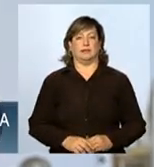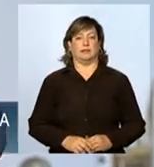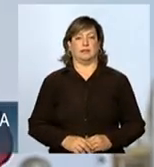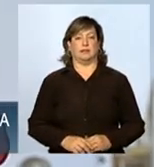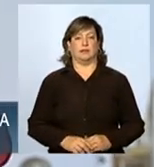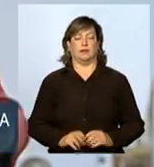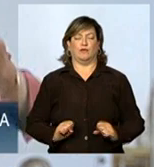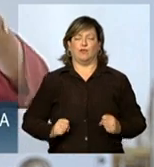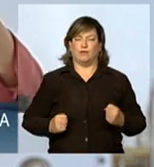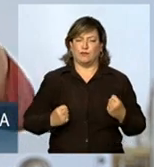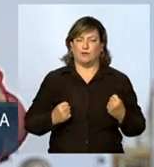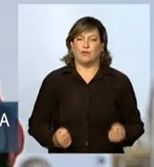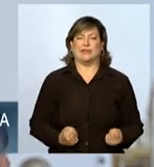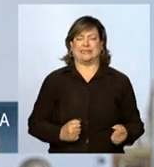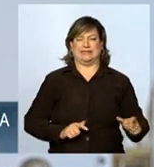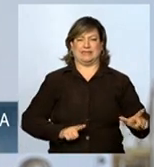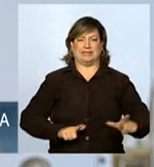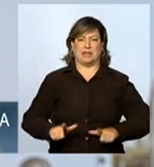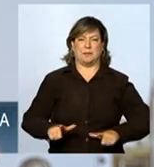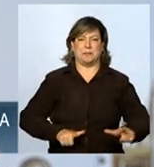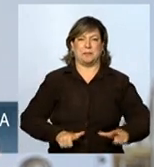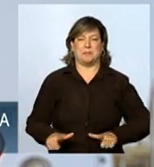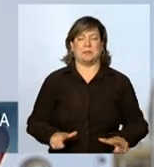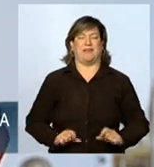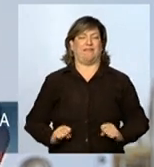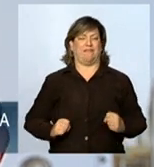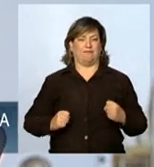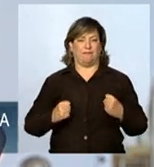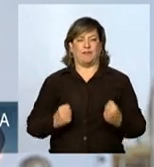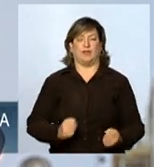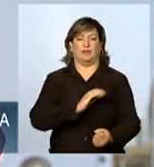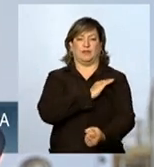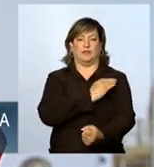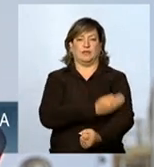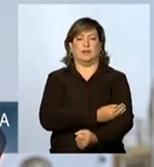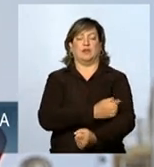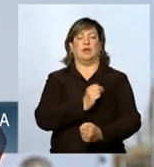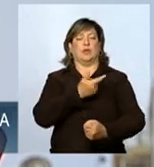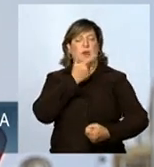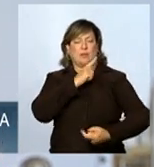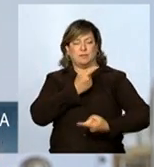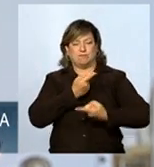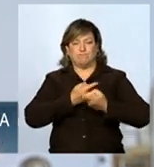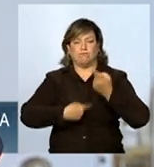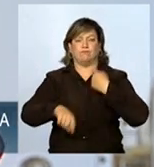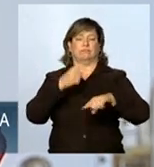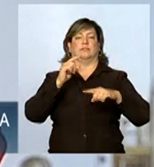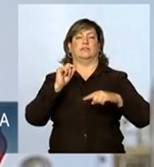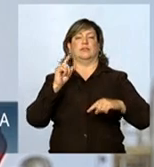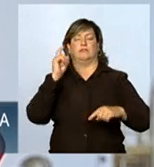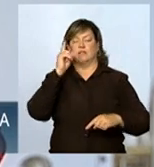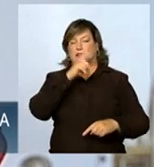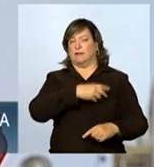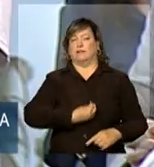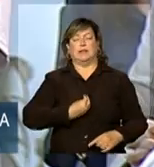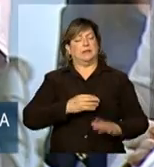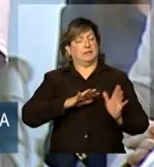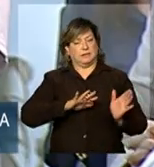aquele esforço, aquele trabalho, aquela dedicação para superar as dificuldades da